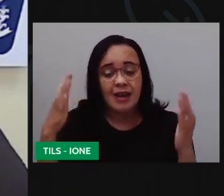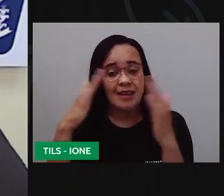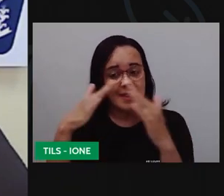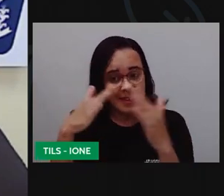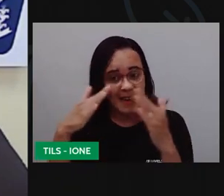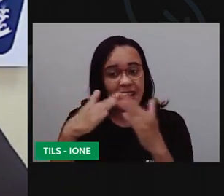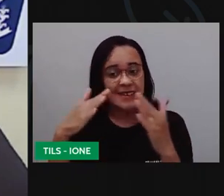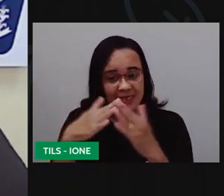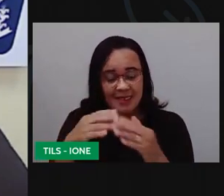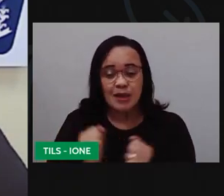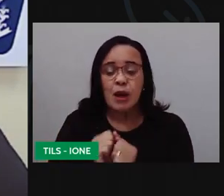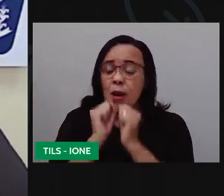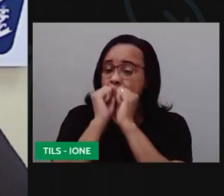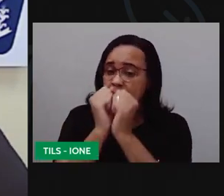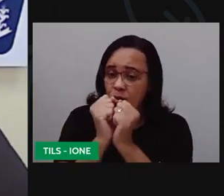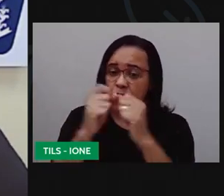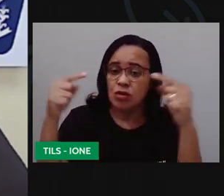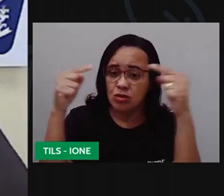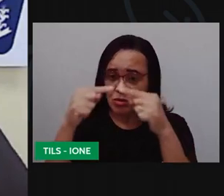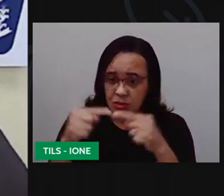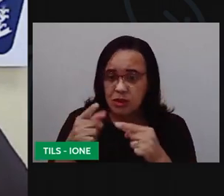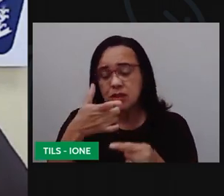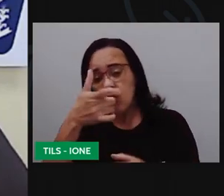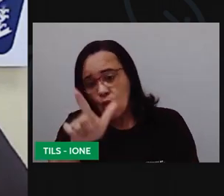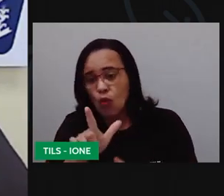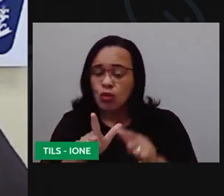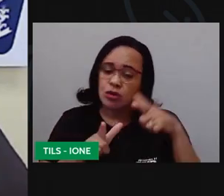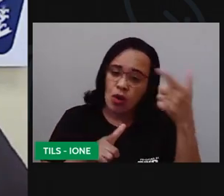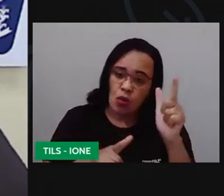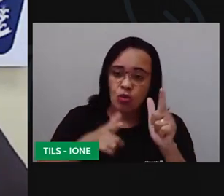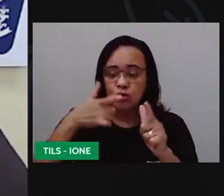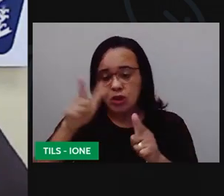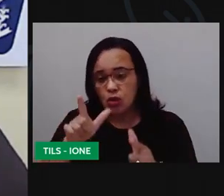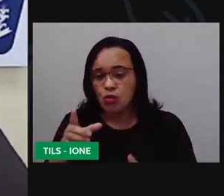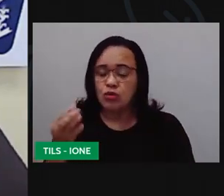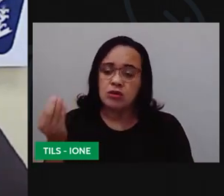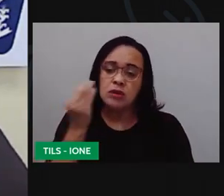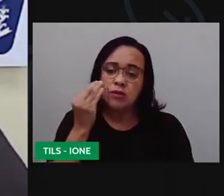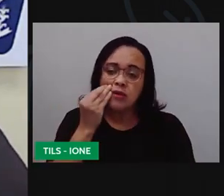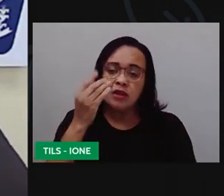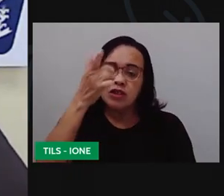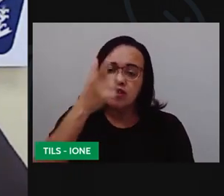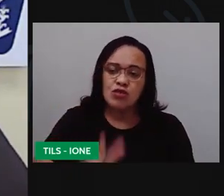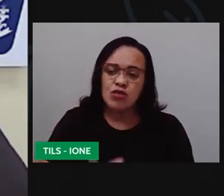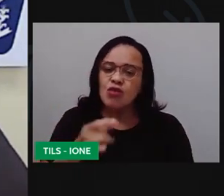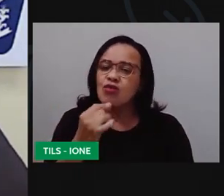pode fazer outras combinações, né? Vamos tentar outra aqui agora, ó.